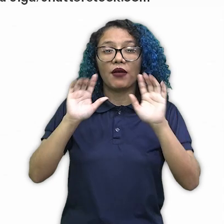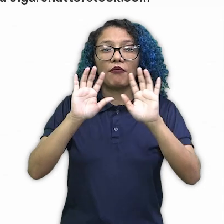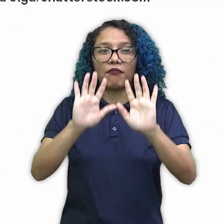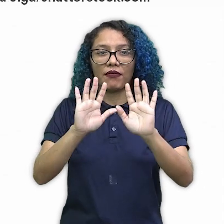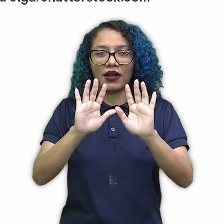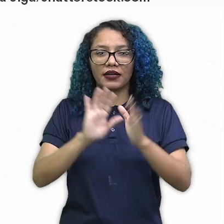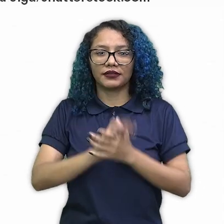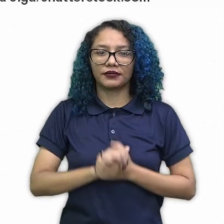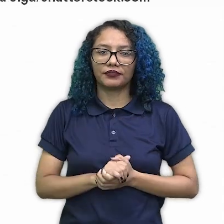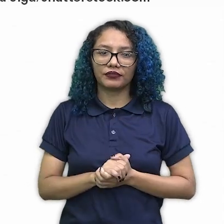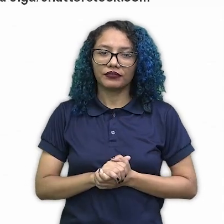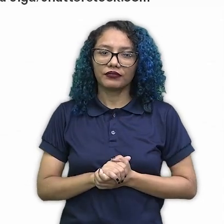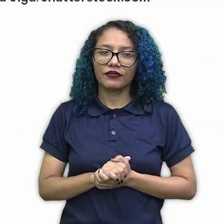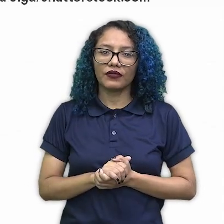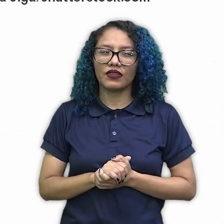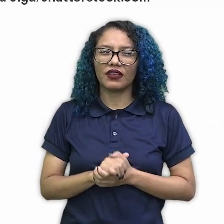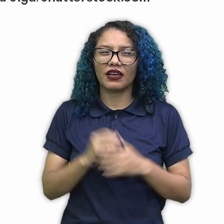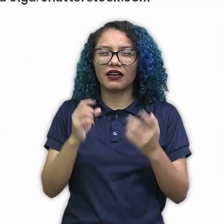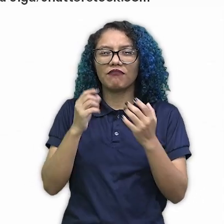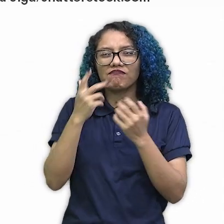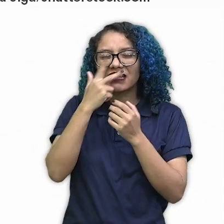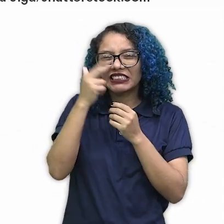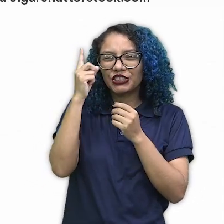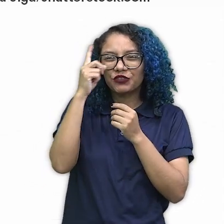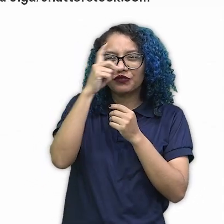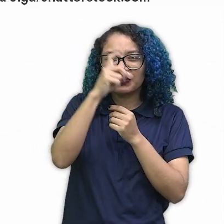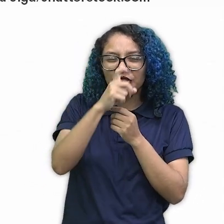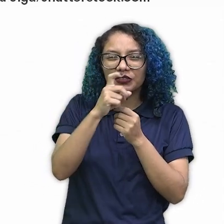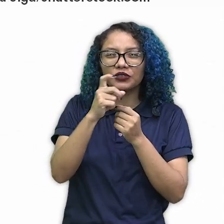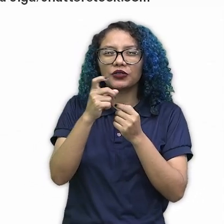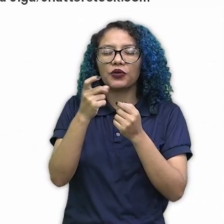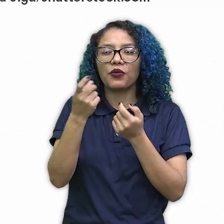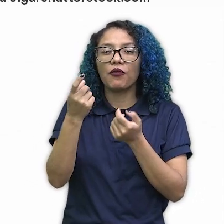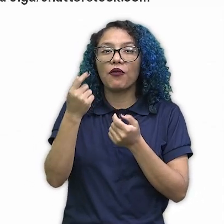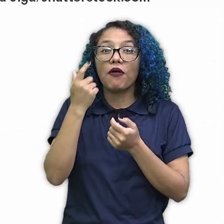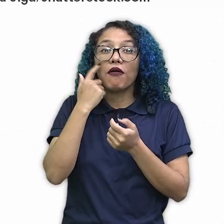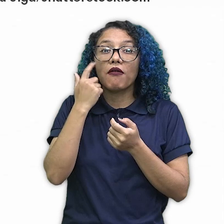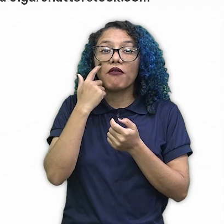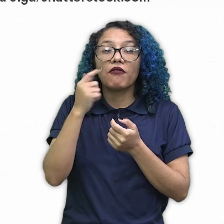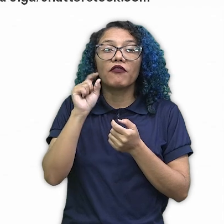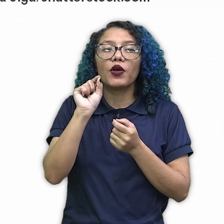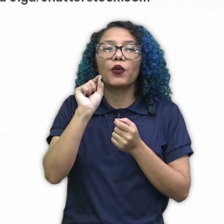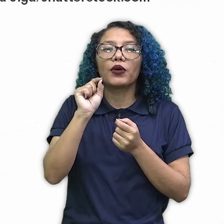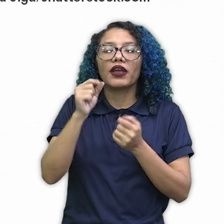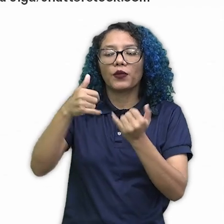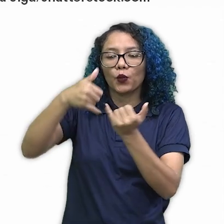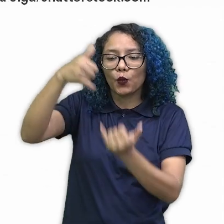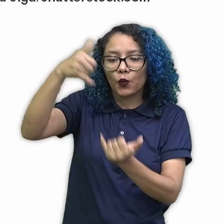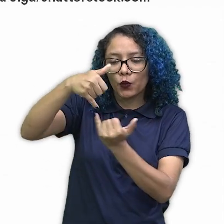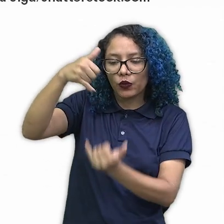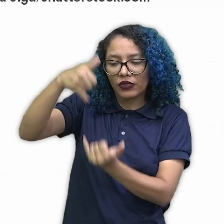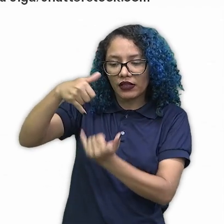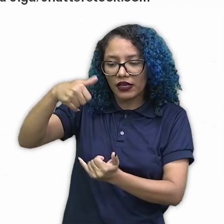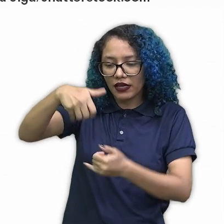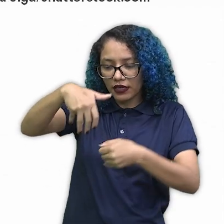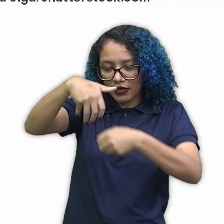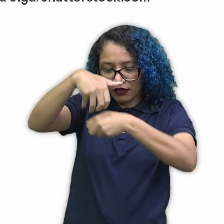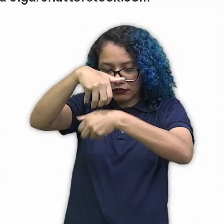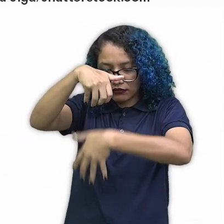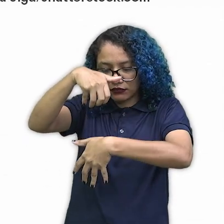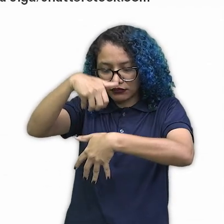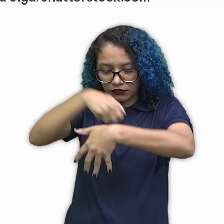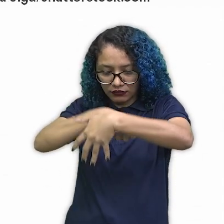certa dificuldade de se enxergar aquelas linhazinhas que estão ali. Pois é, na concepção de Foucault, são